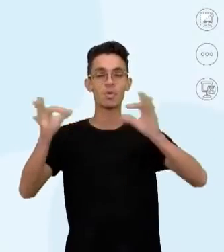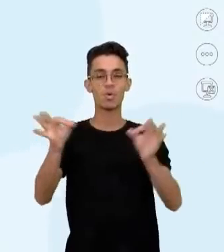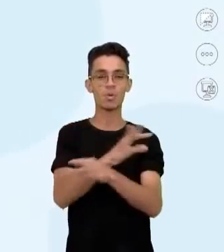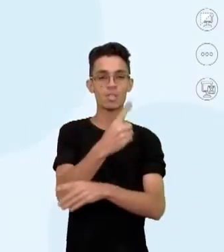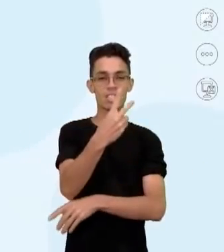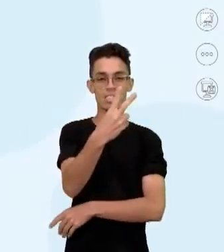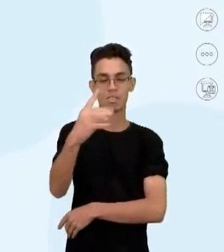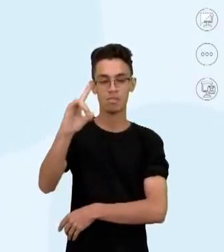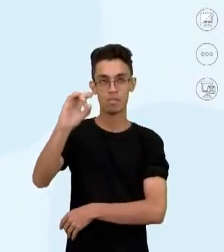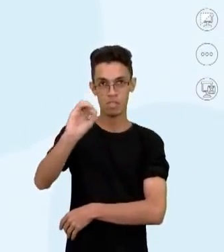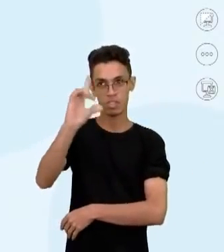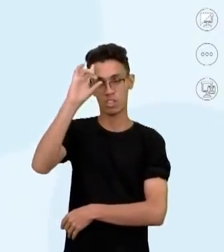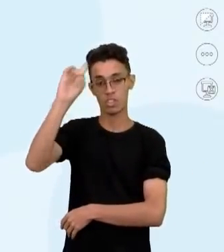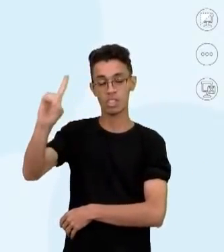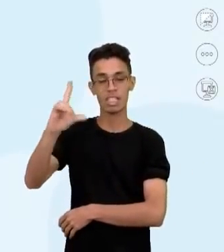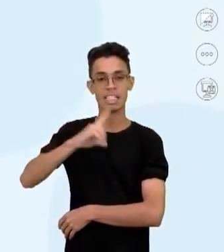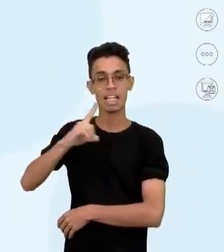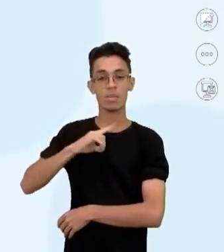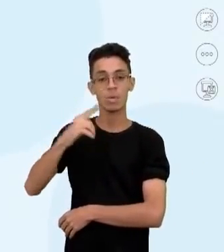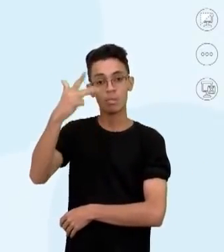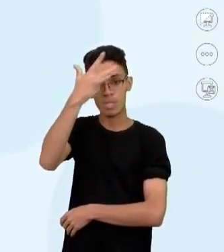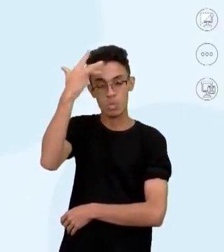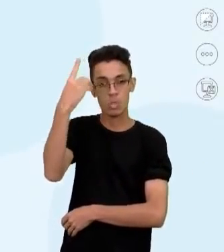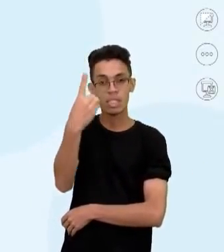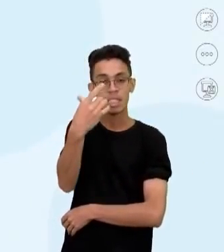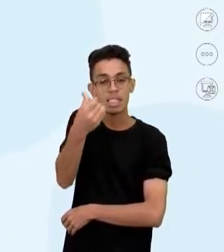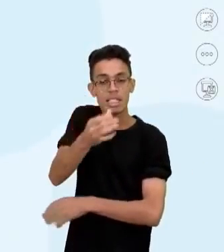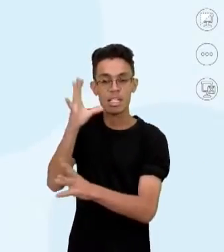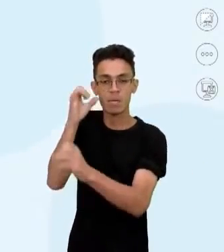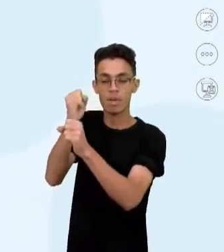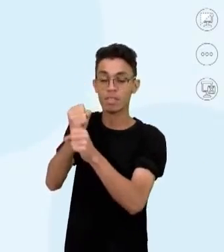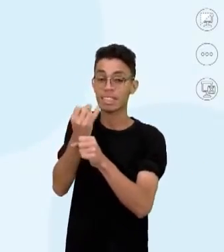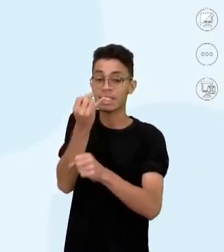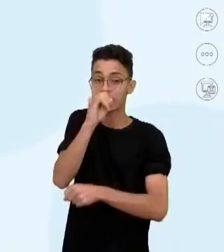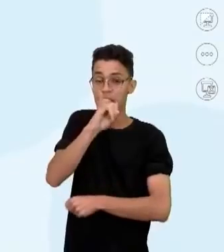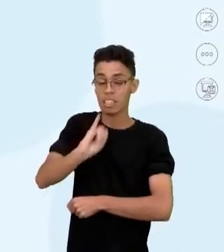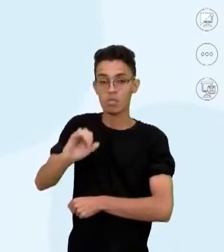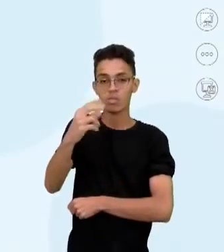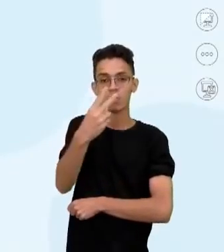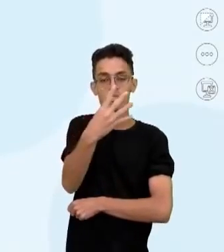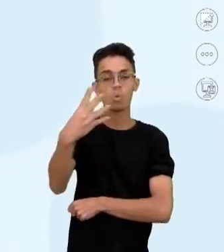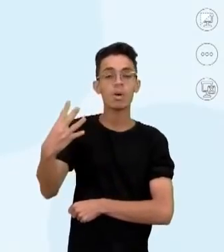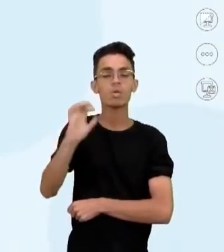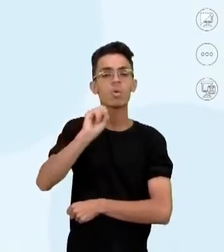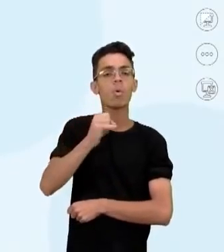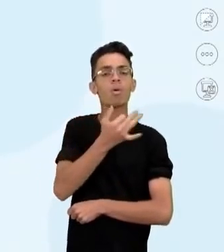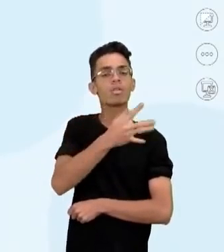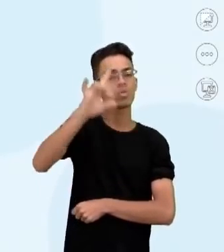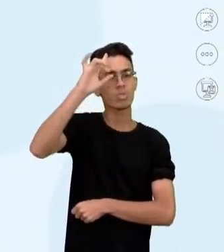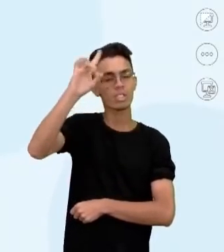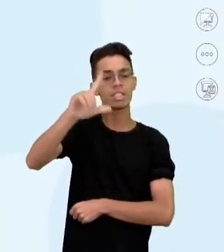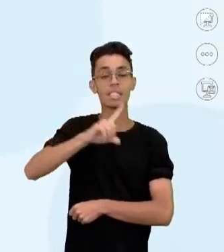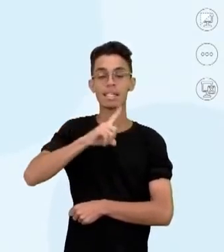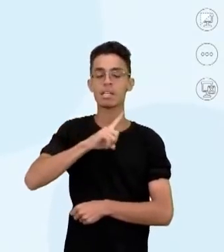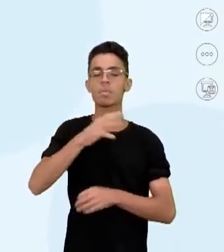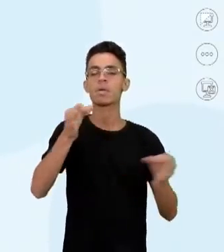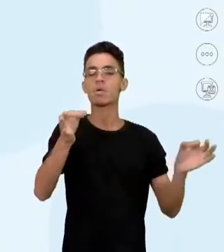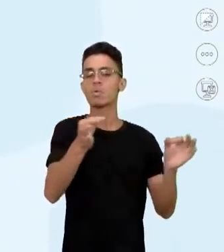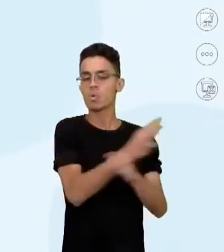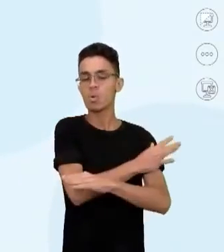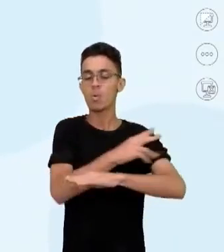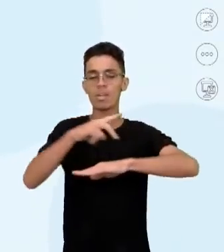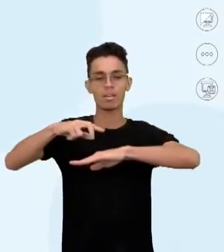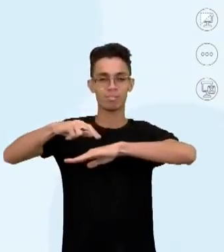por 16 trabalhadores. Se o número de trabalhadores fosse elevado para 24, quantos dias